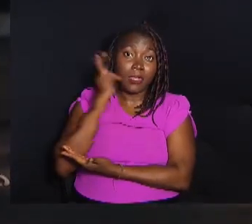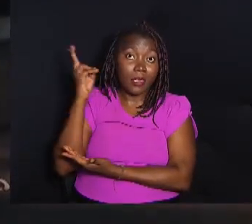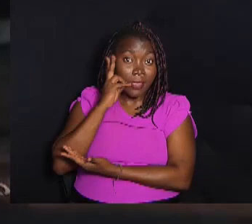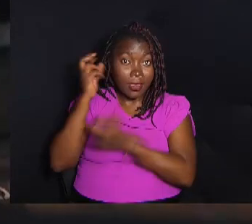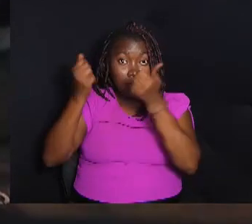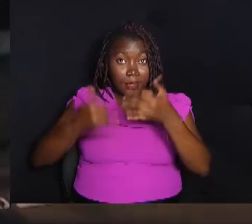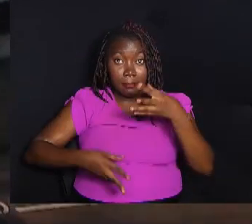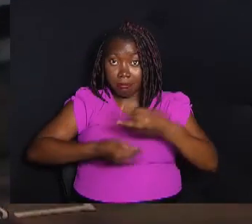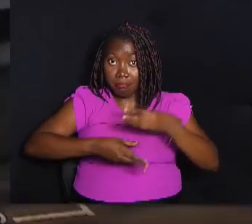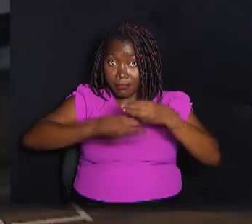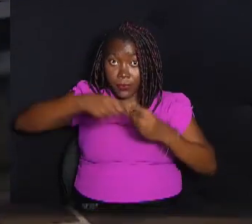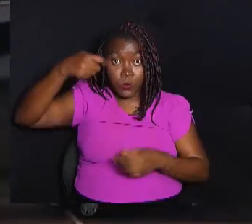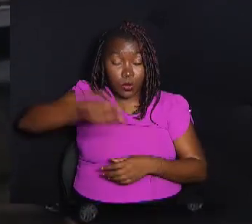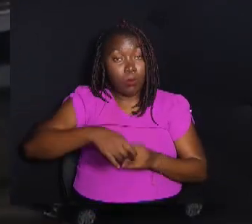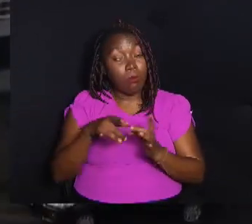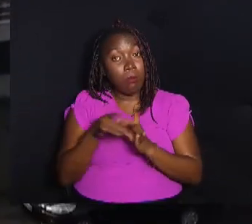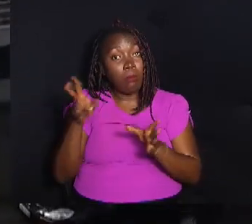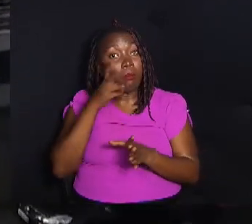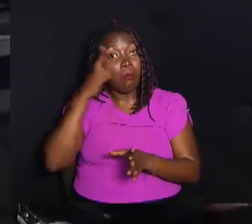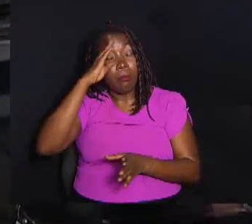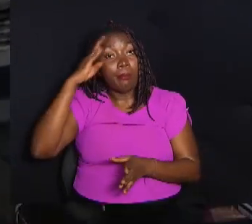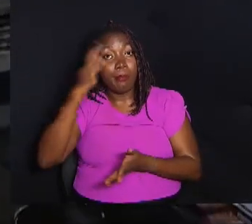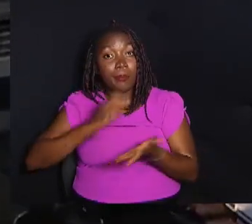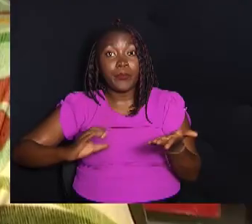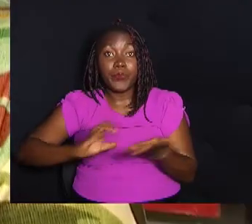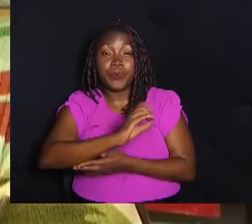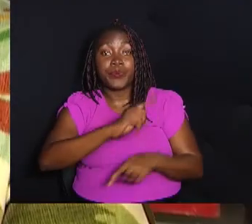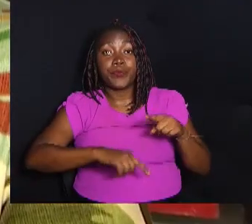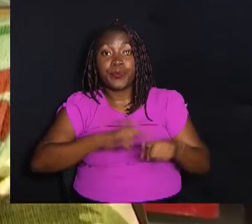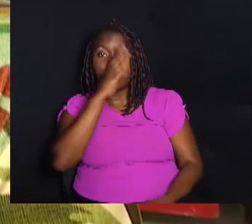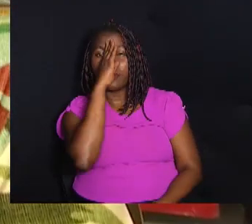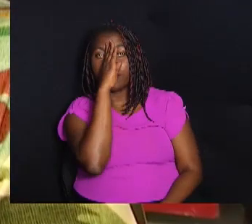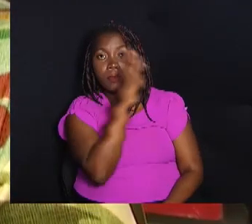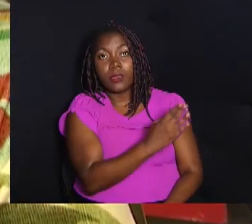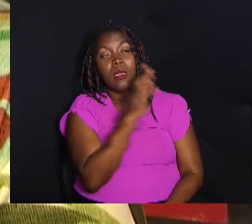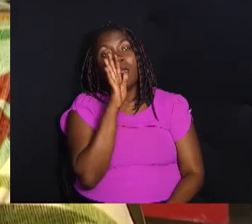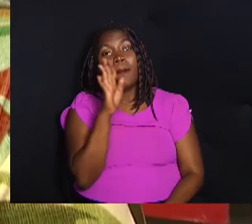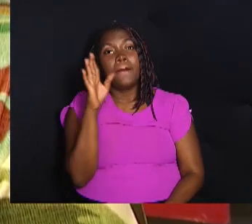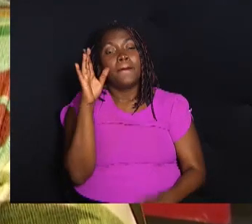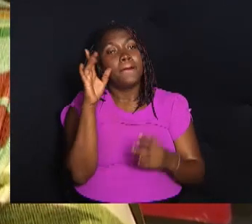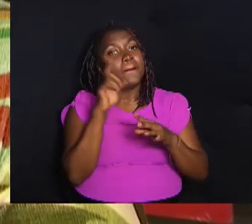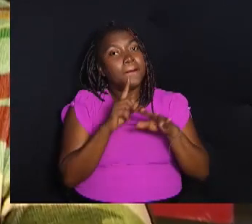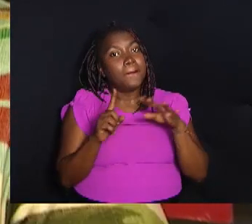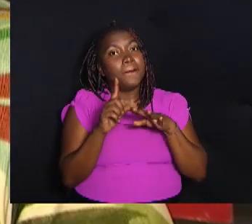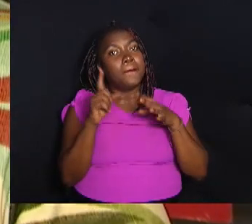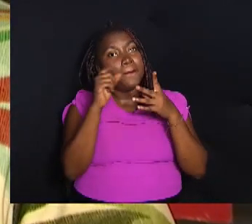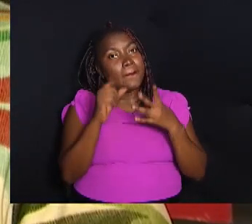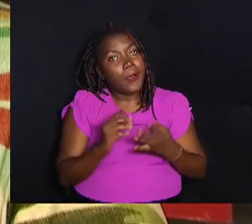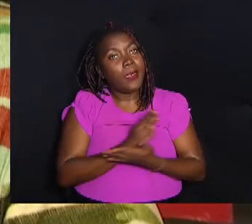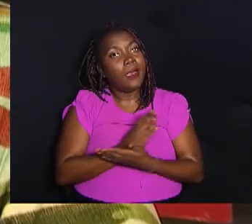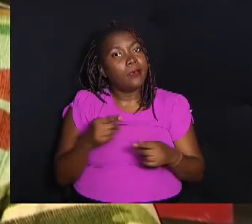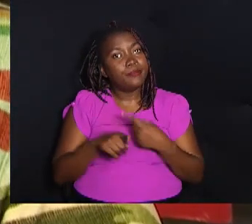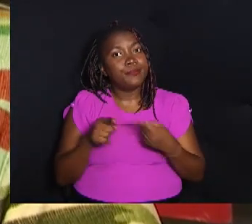impositivas permitem que os vereadores direcionem recursos pontualmente mas destaca algumas divergências as emendas